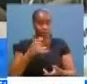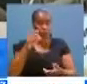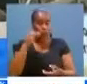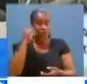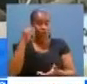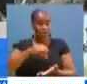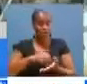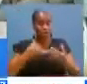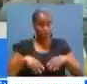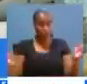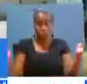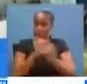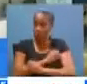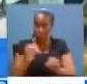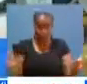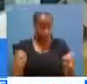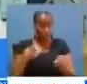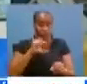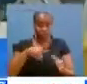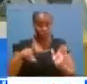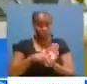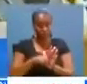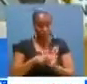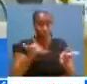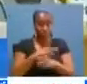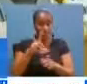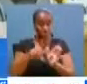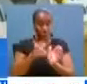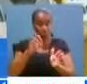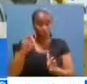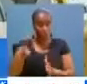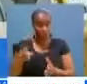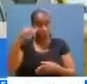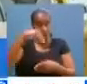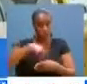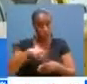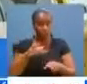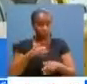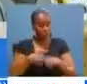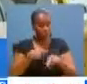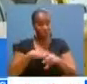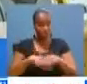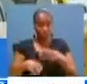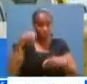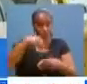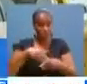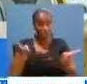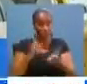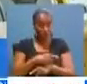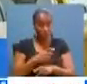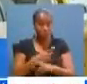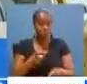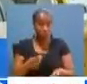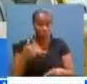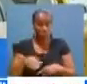mas nunca deveria legislar contra a lei orgânica, como foi feita. Votamos contra porque, com a derrogação que se está a